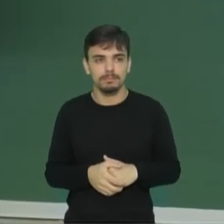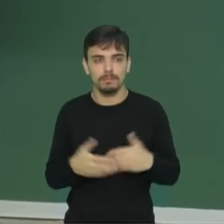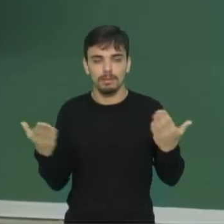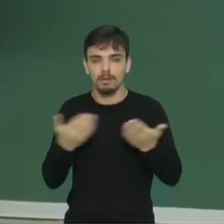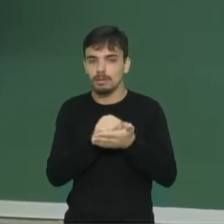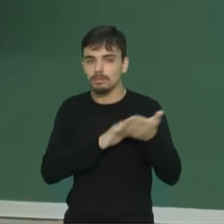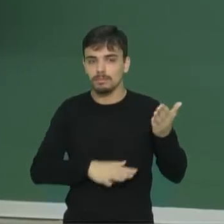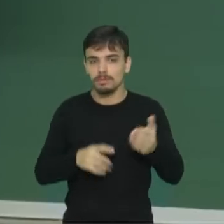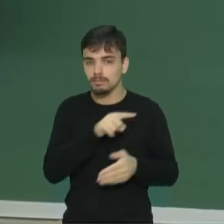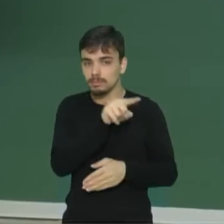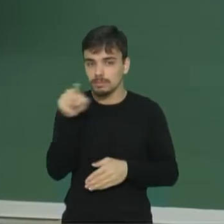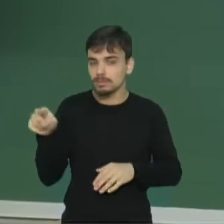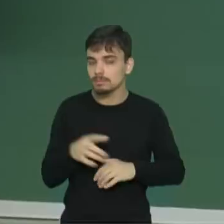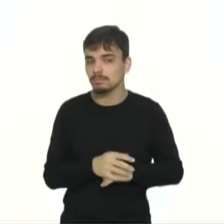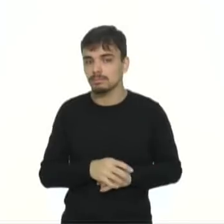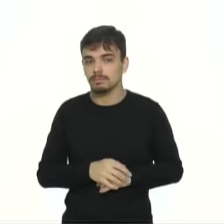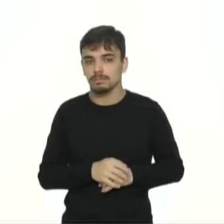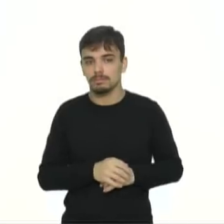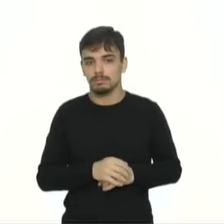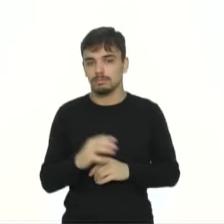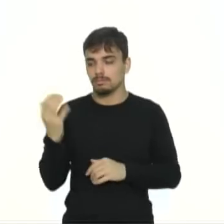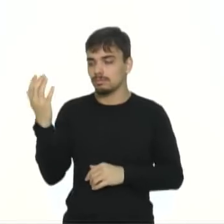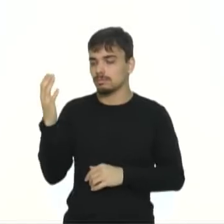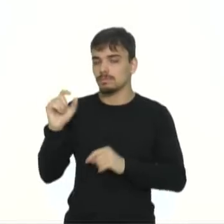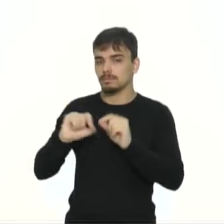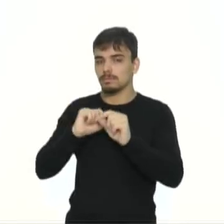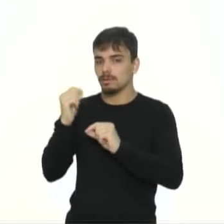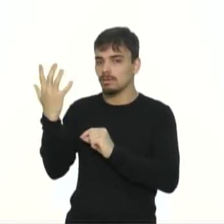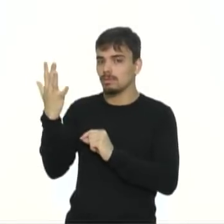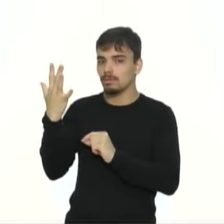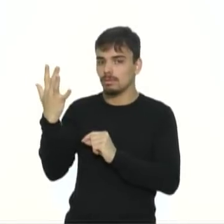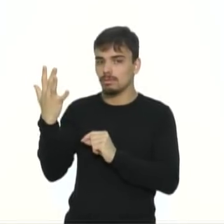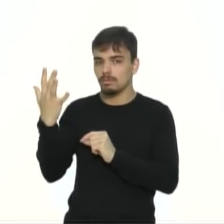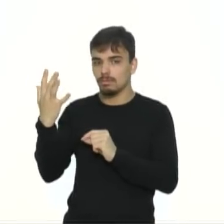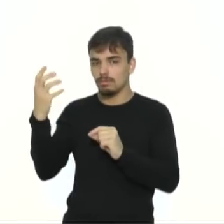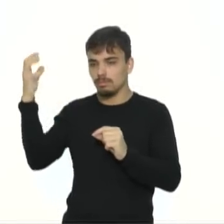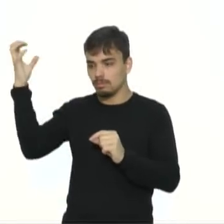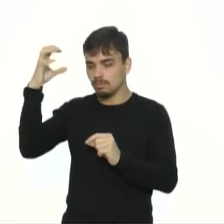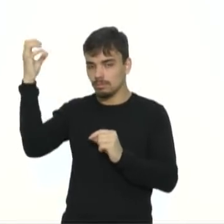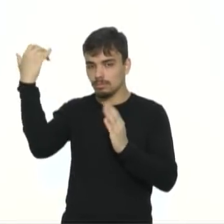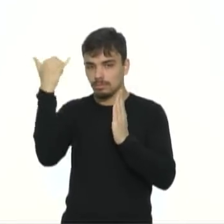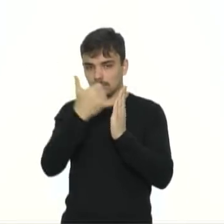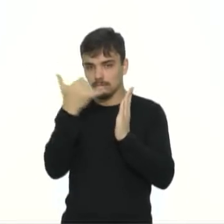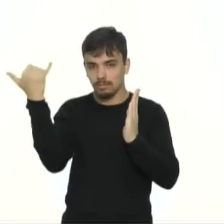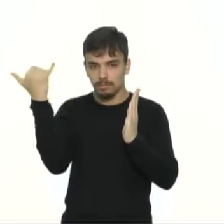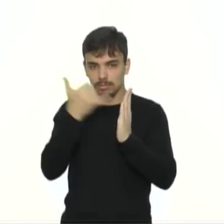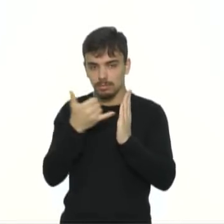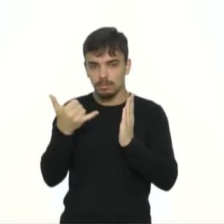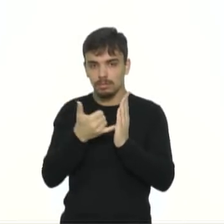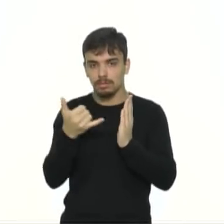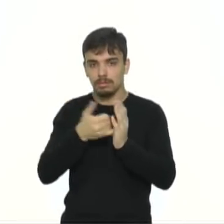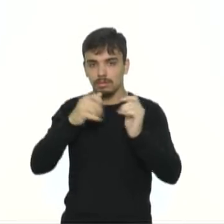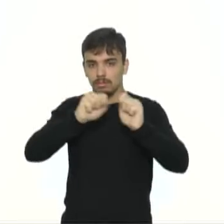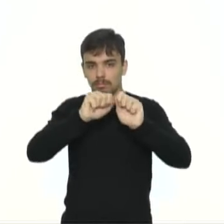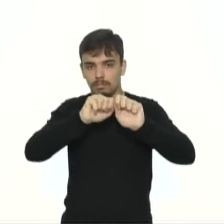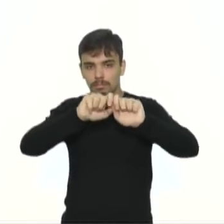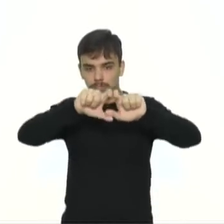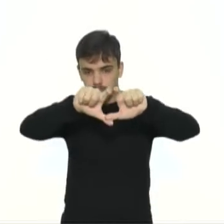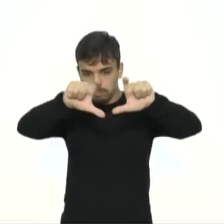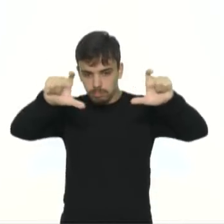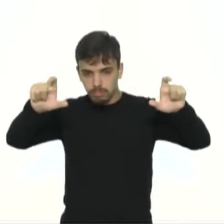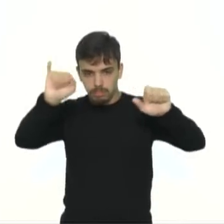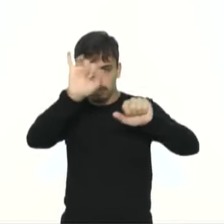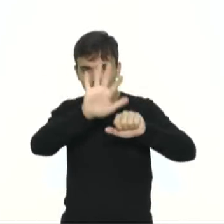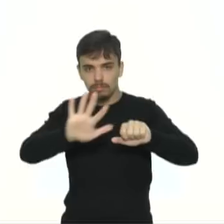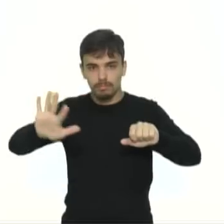só, exercício para vocês. Um espelho que espalha os raios luminosos que chegam nele, aumentando o tamanho da